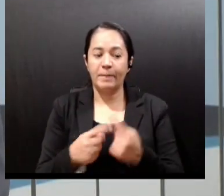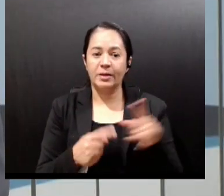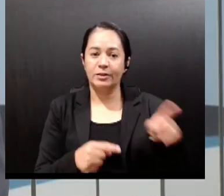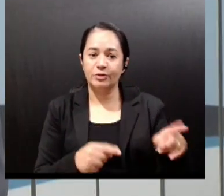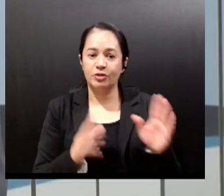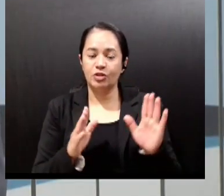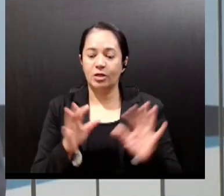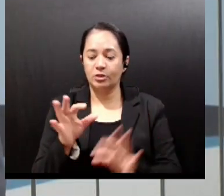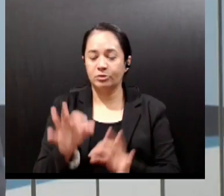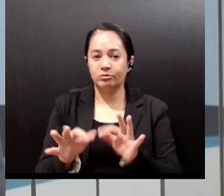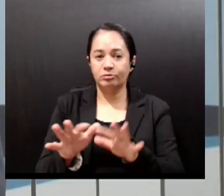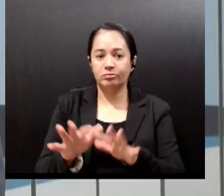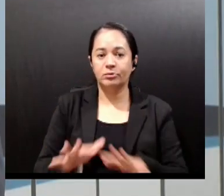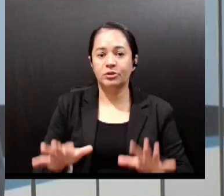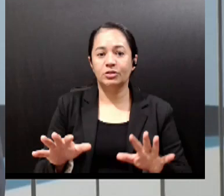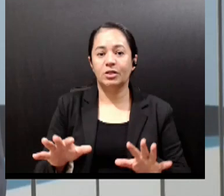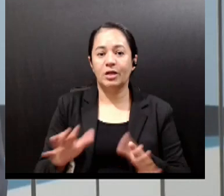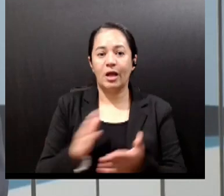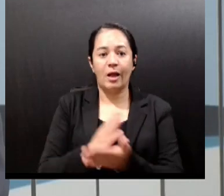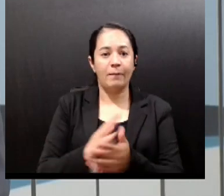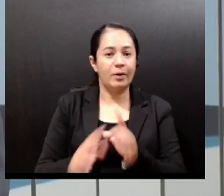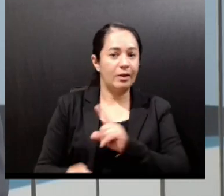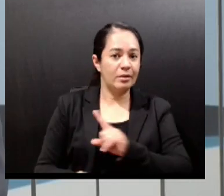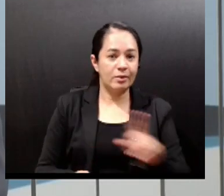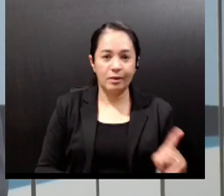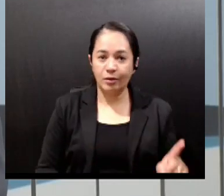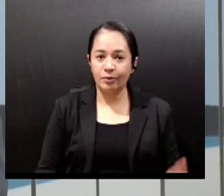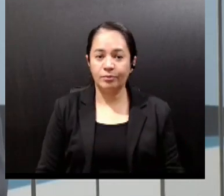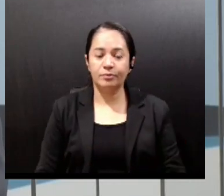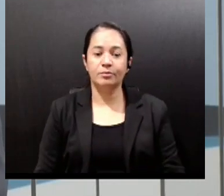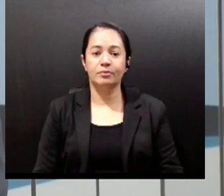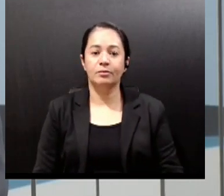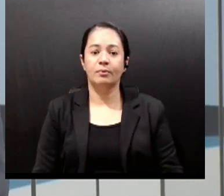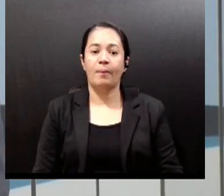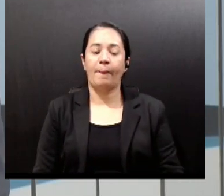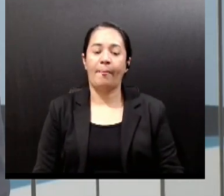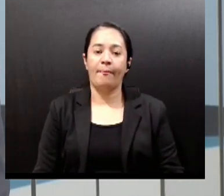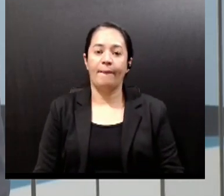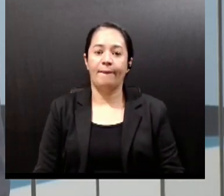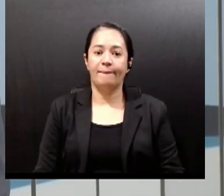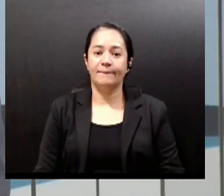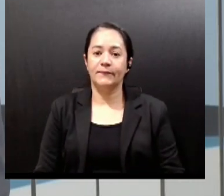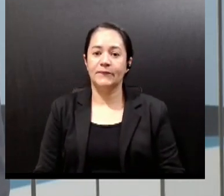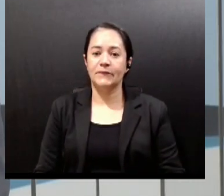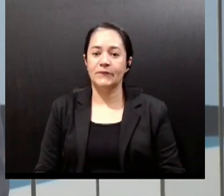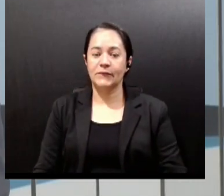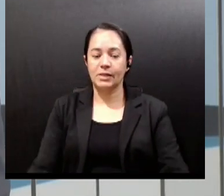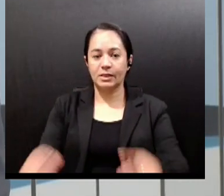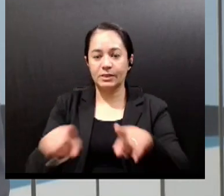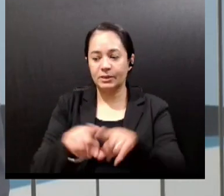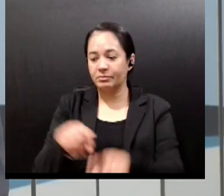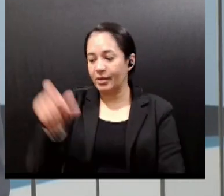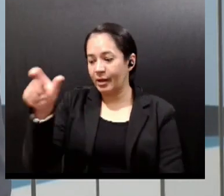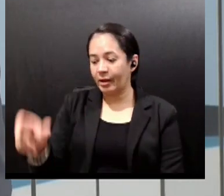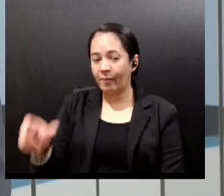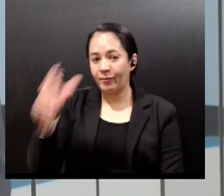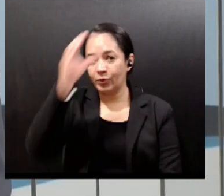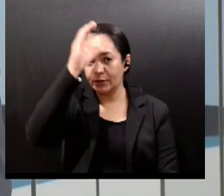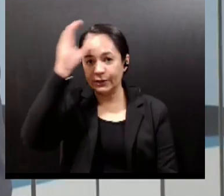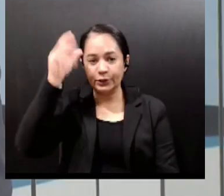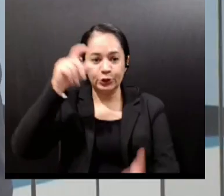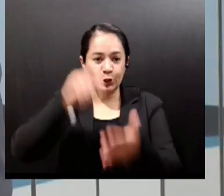já caiu que não. E entrando na questão do passageiro, que é o contratante, ele